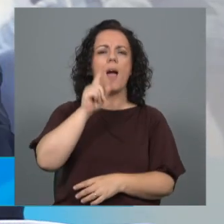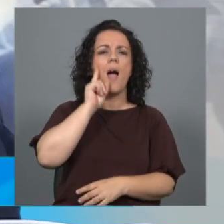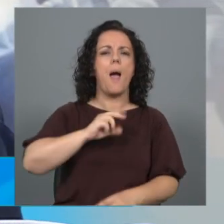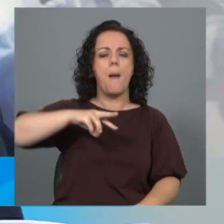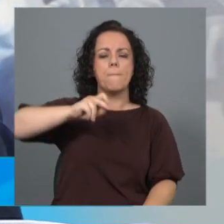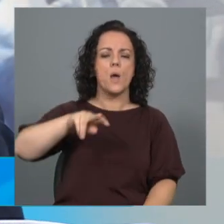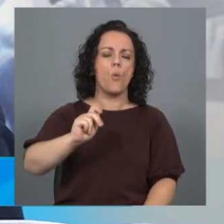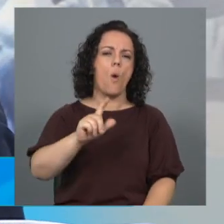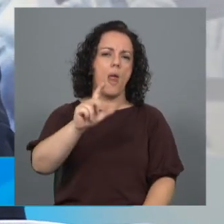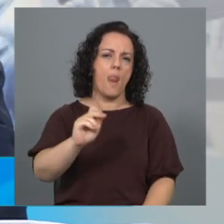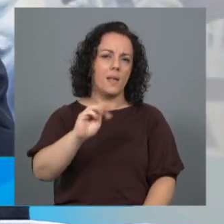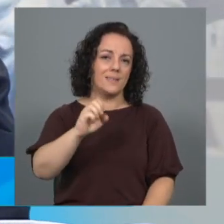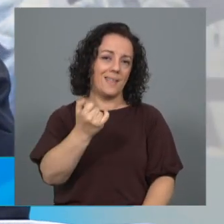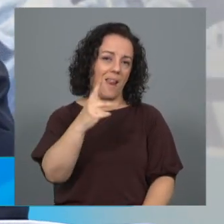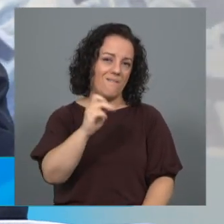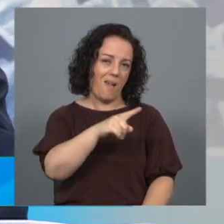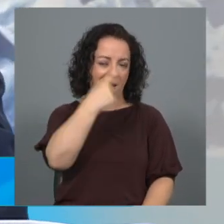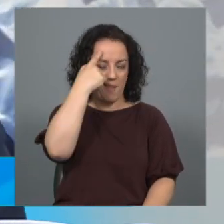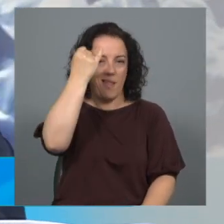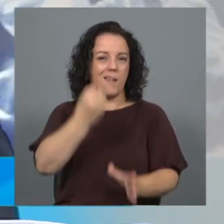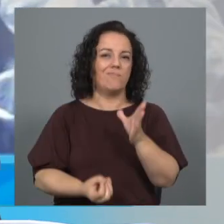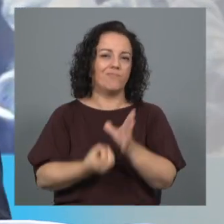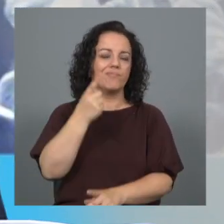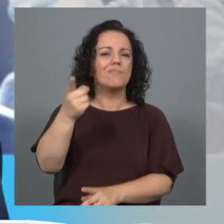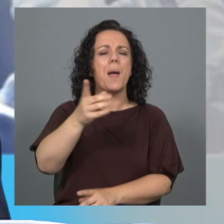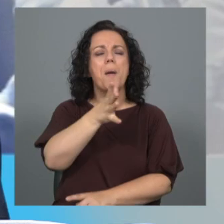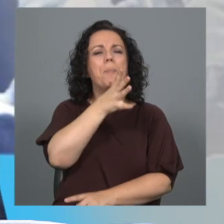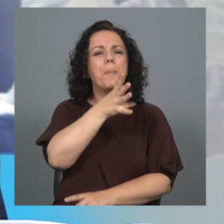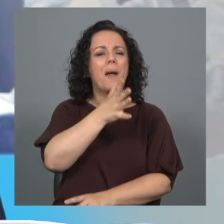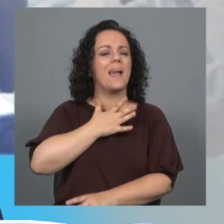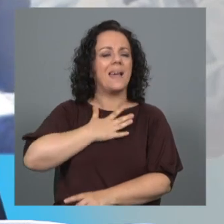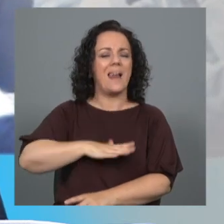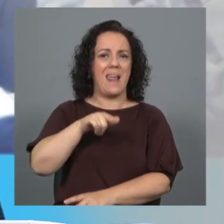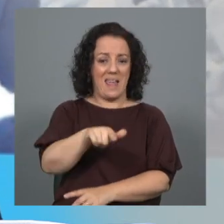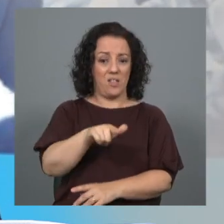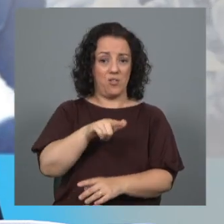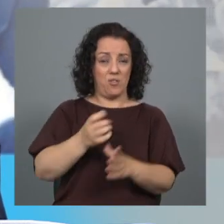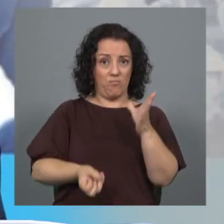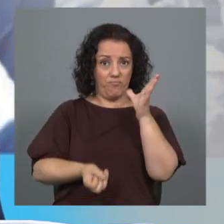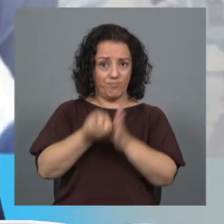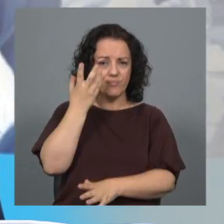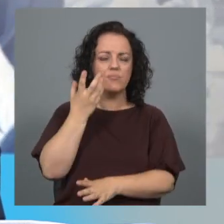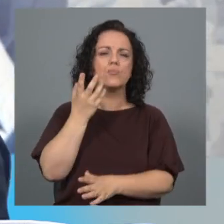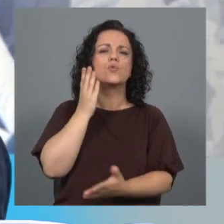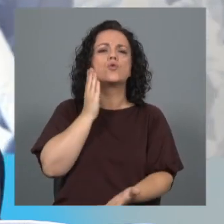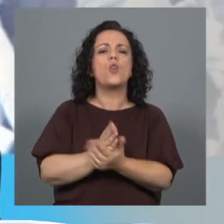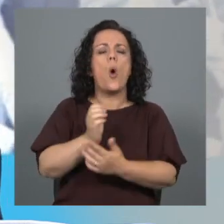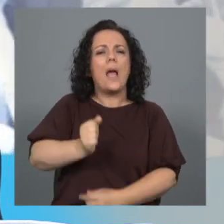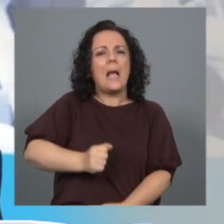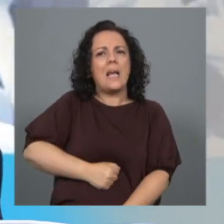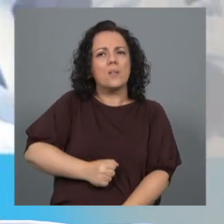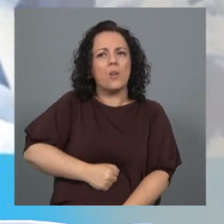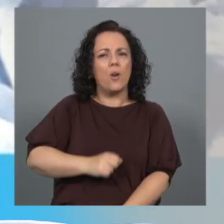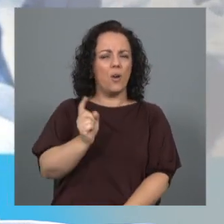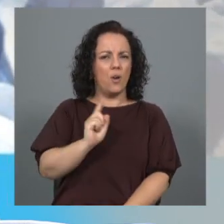Silva, este desejo e esta preocupação que ela não ficasse confinada ao espaço católico, mas que